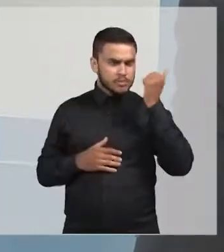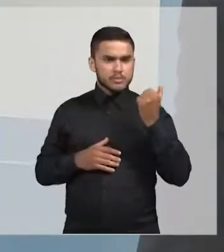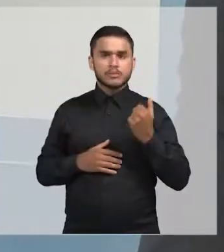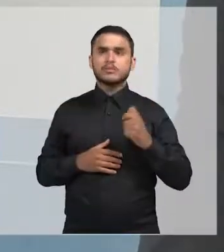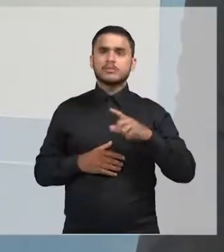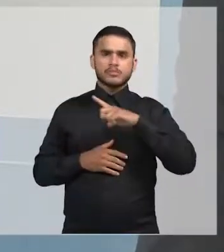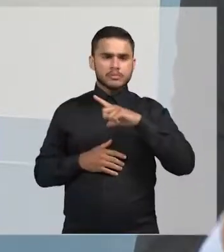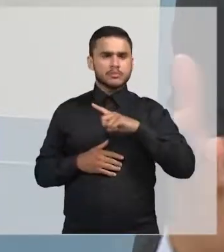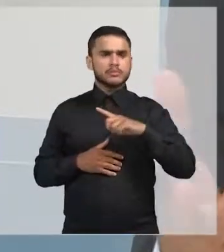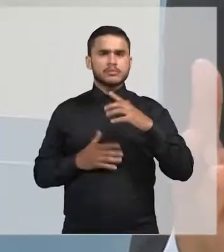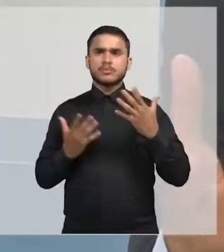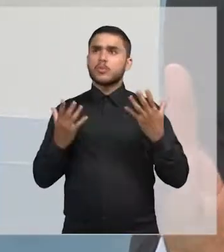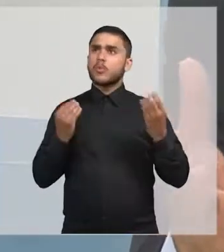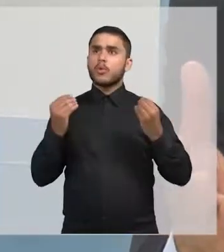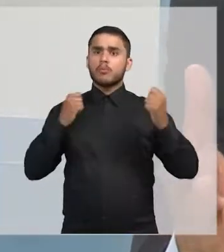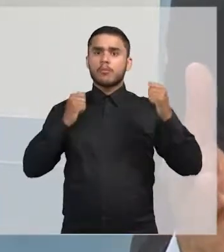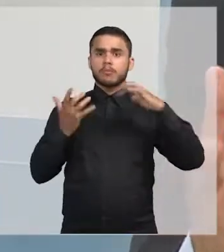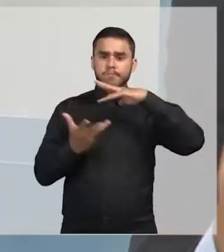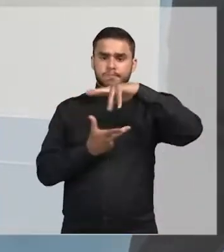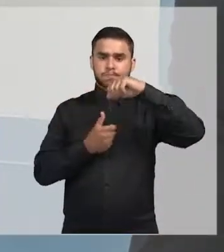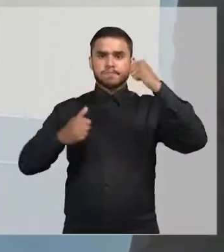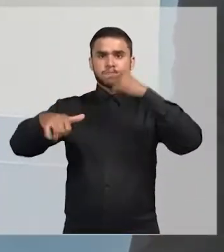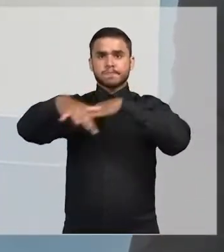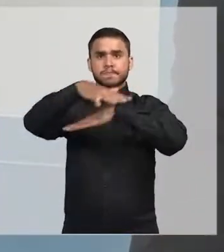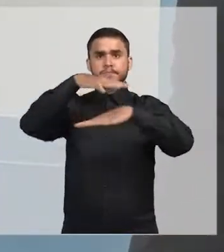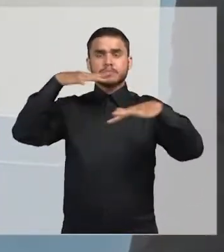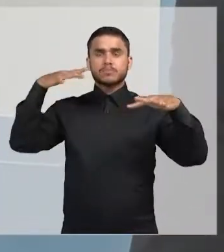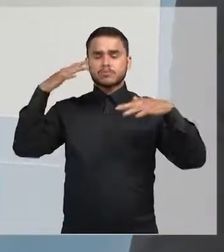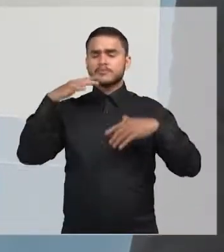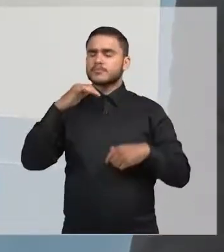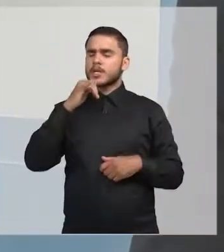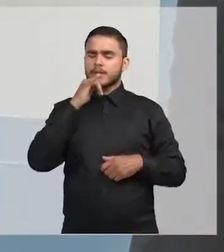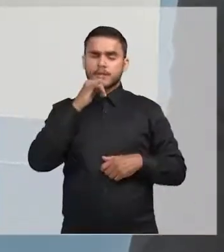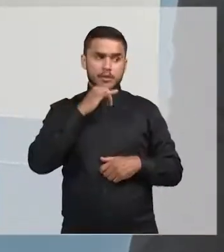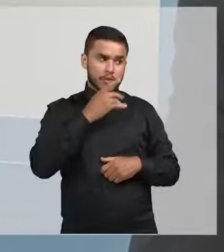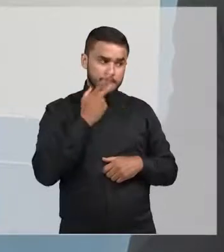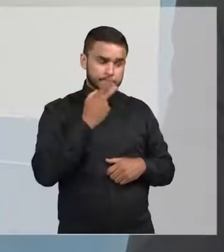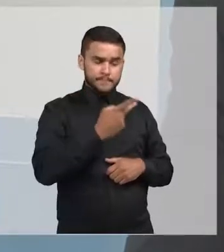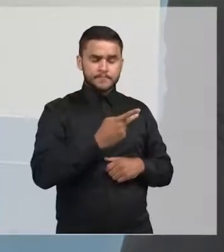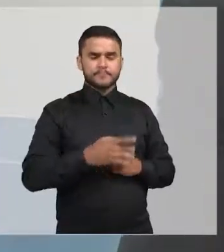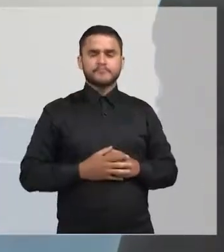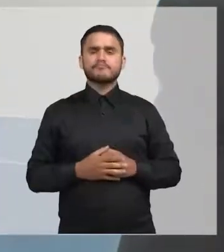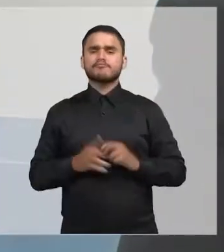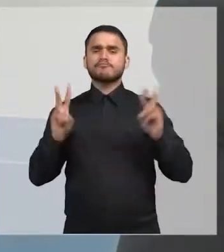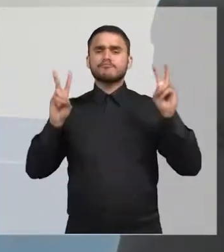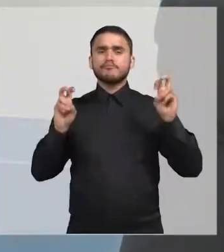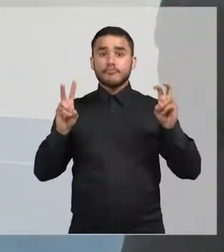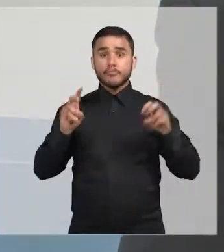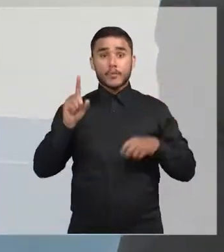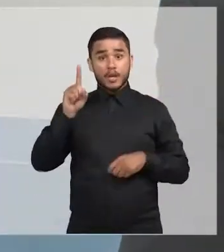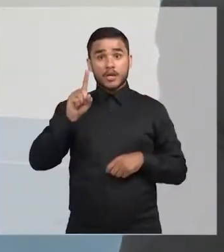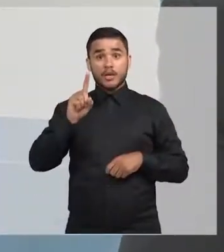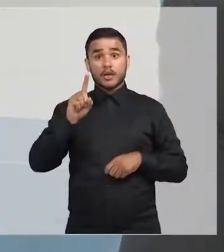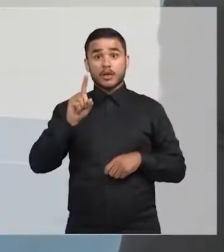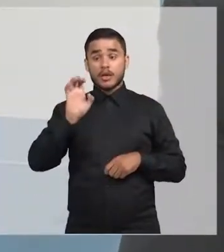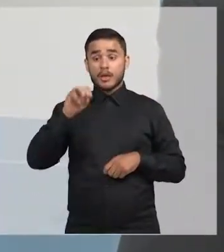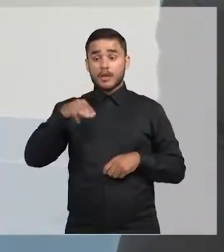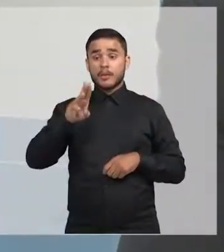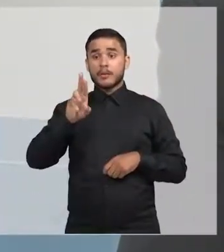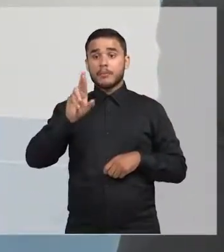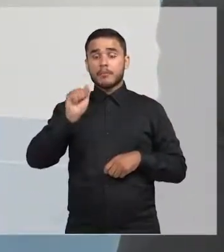falar de tecnologia espacial para ele, importante, por exemplo, vou dar um exemplo claro. A questão da Embraer que foi